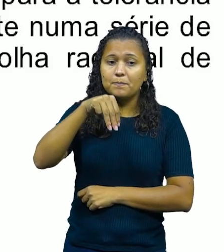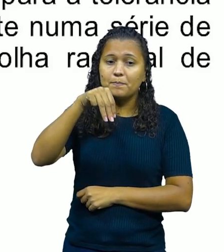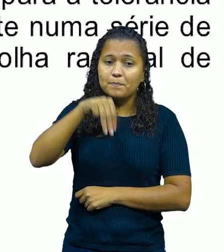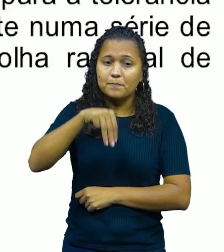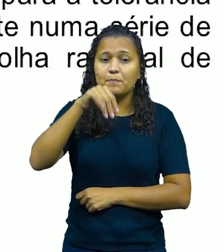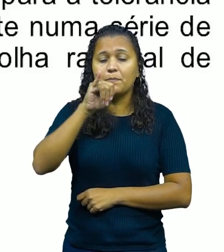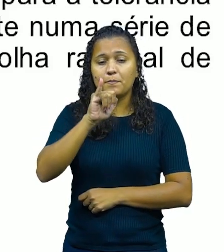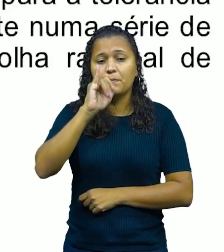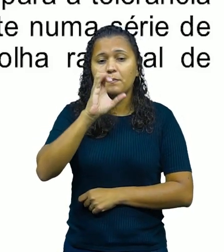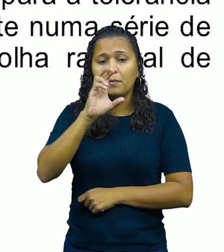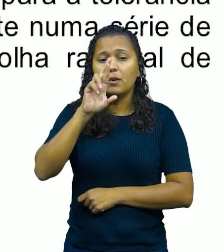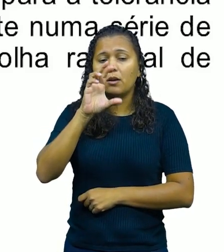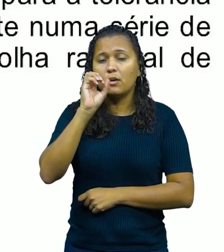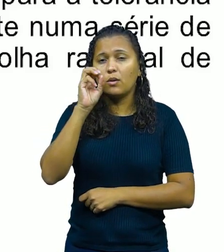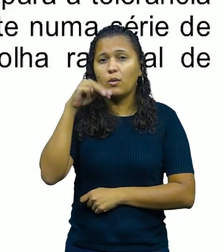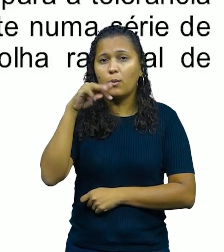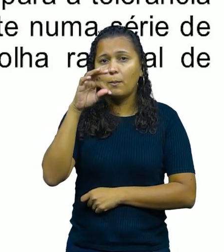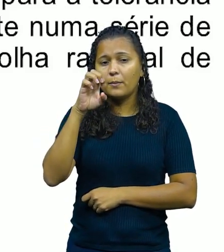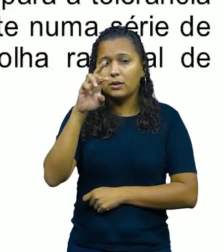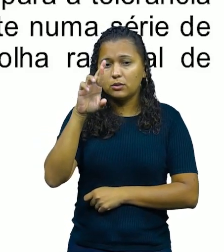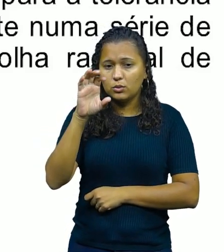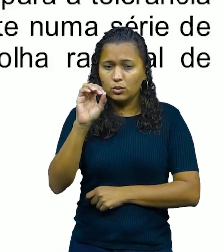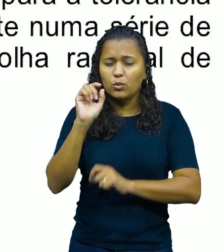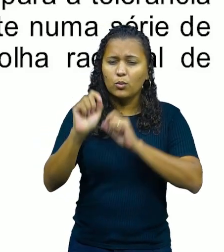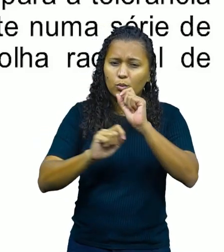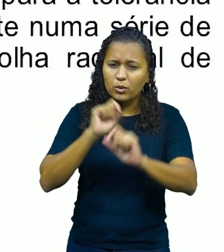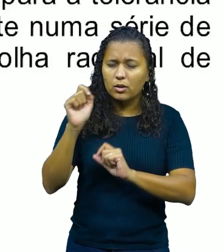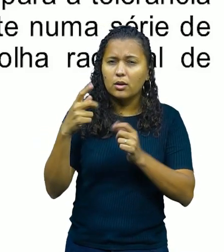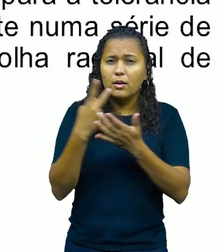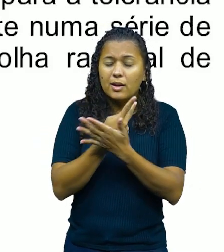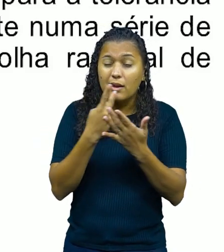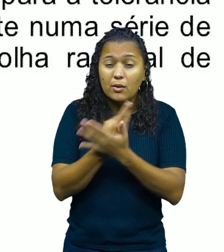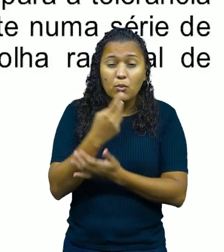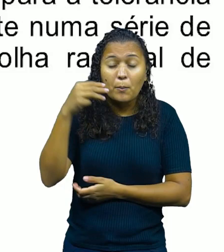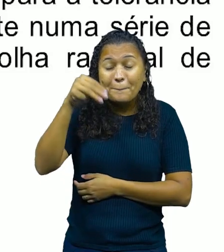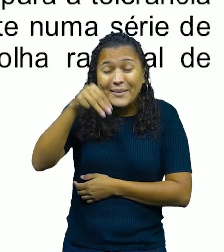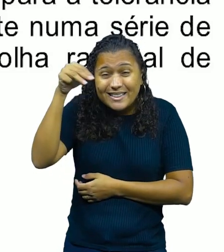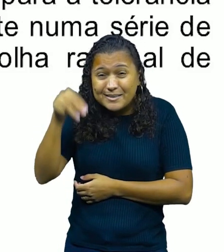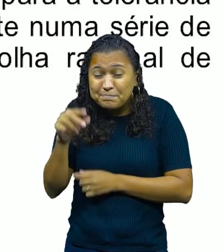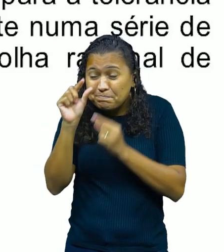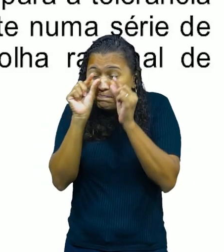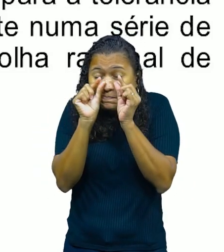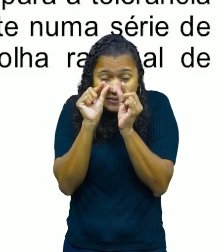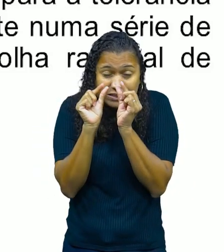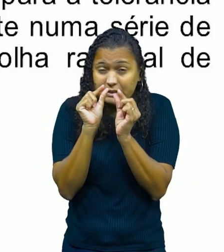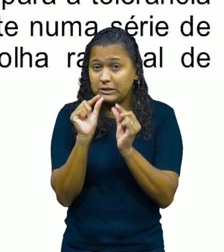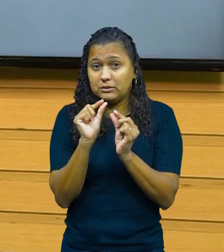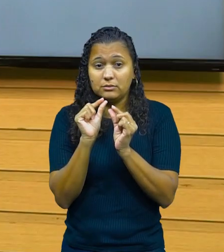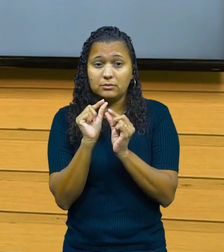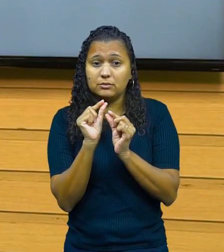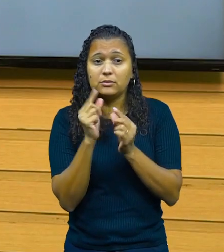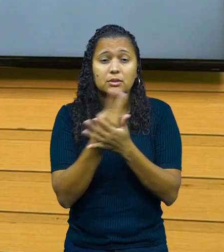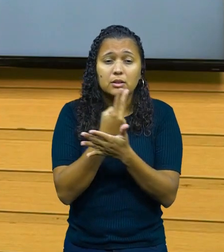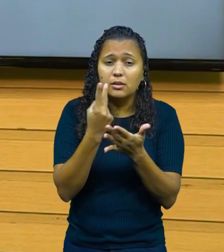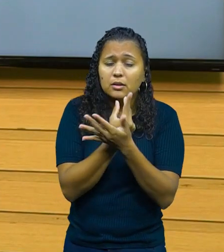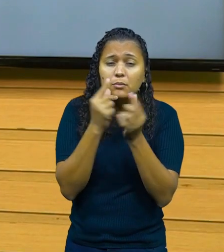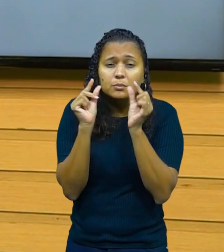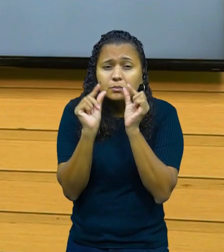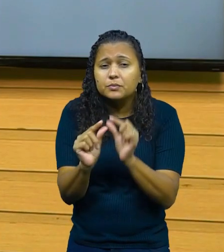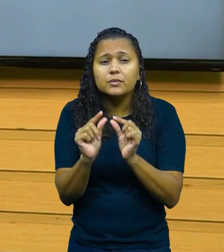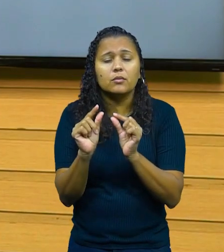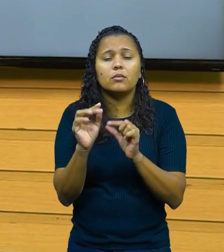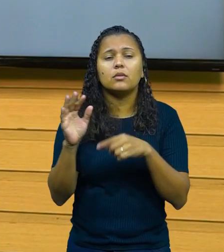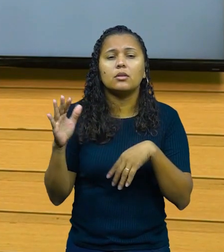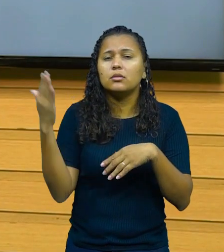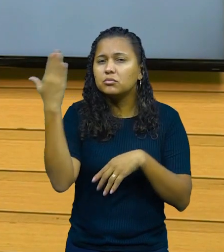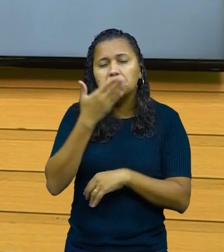E aí quando a gente fala de micrômetro a gente está falando de erros mínimos, erros que possivelmente você